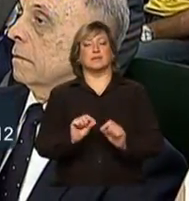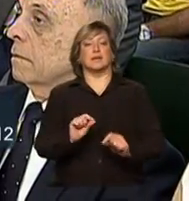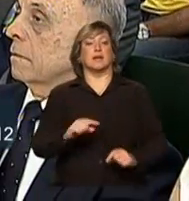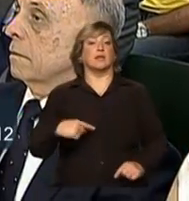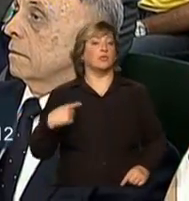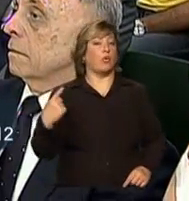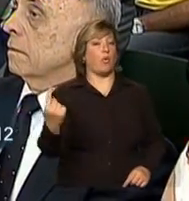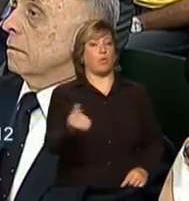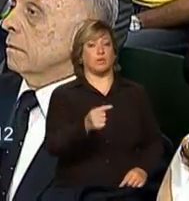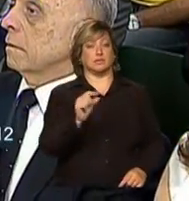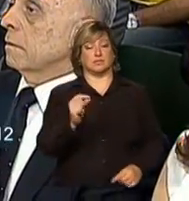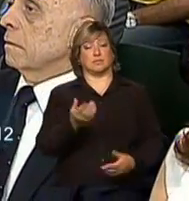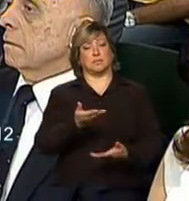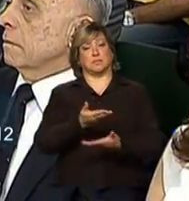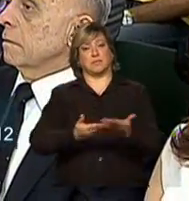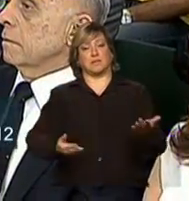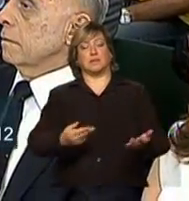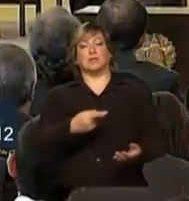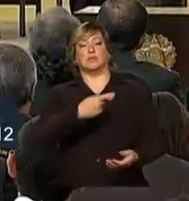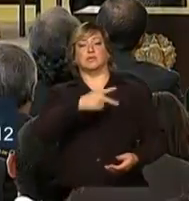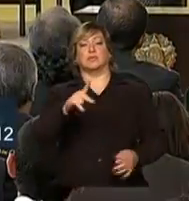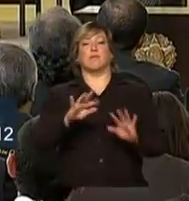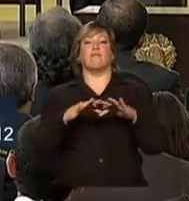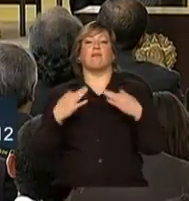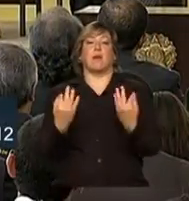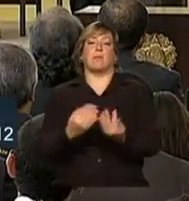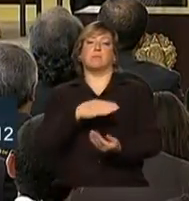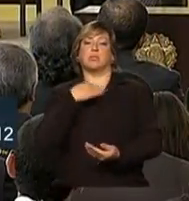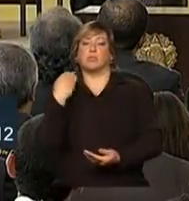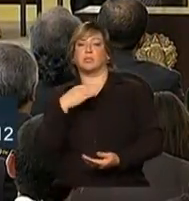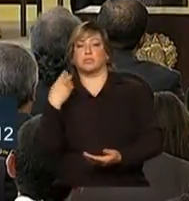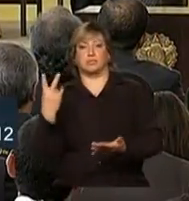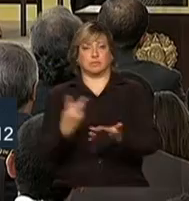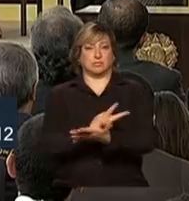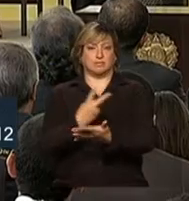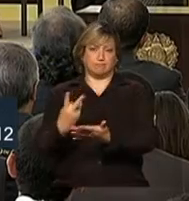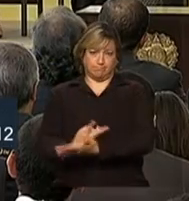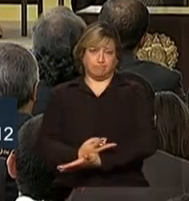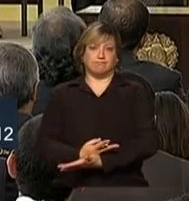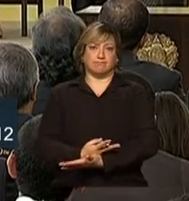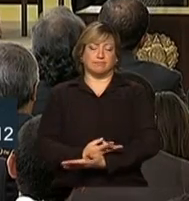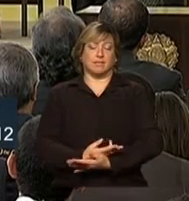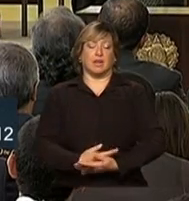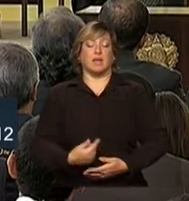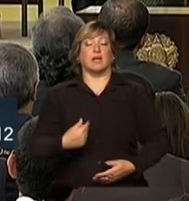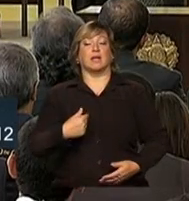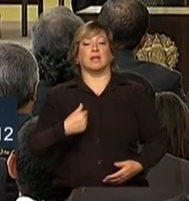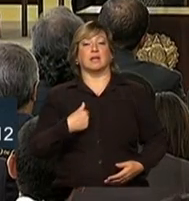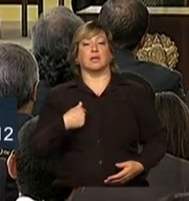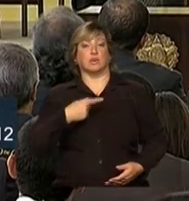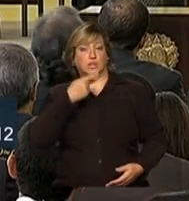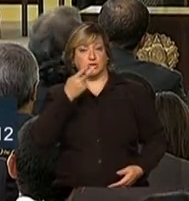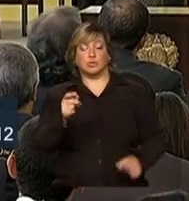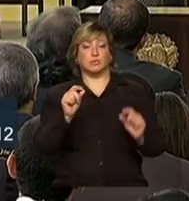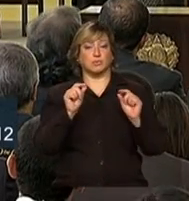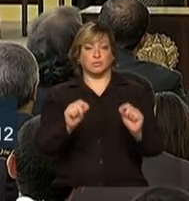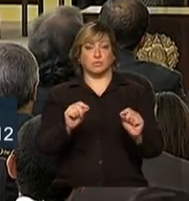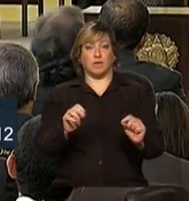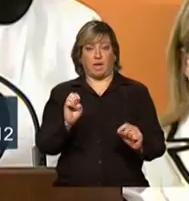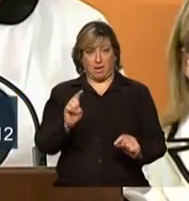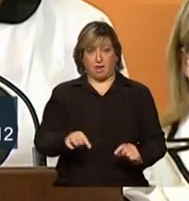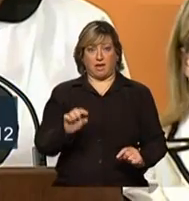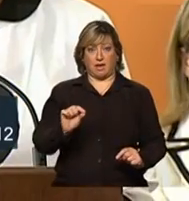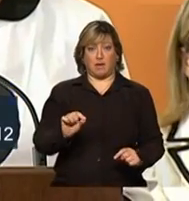aqueles que perderam seus entes mais queridos e digo que é por